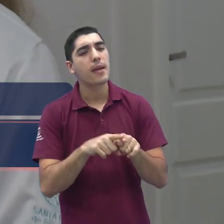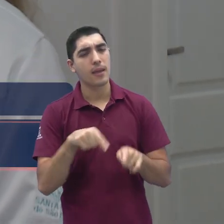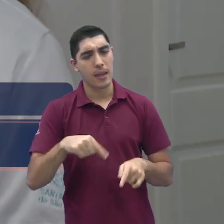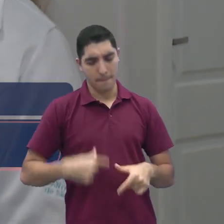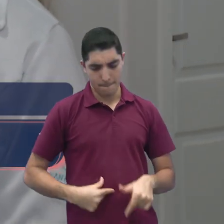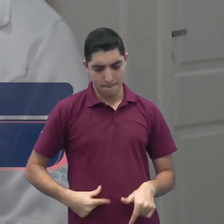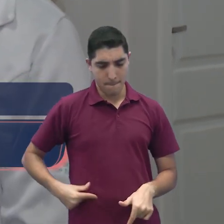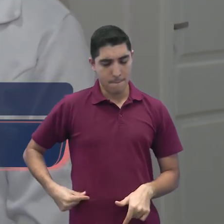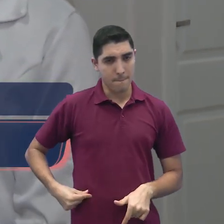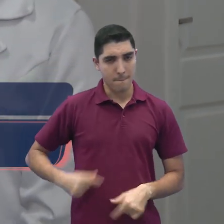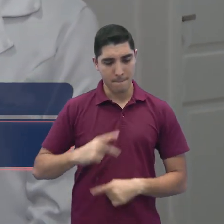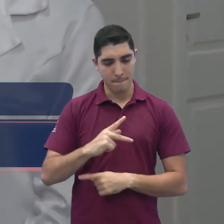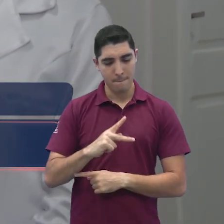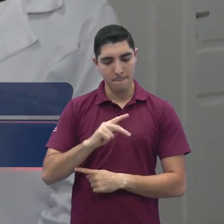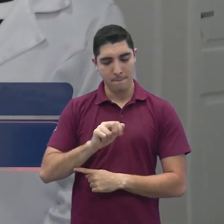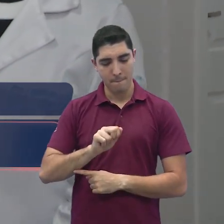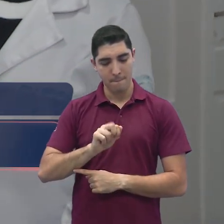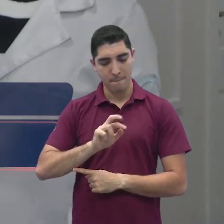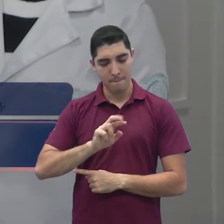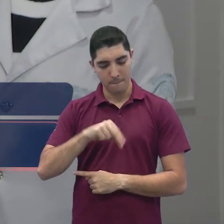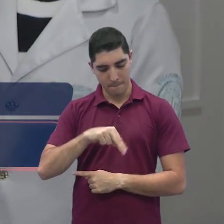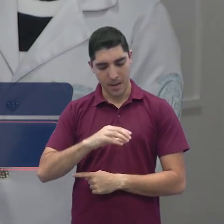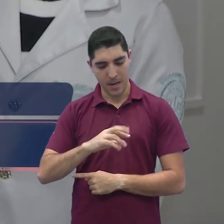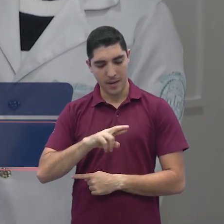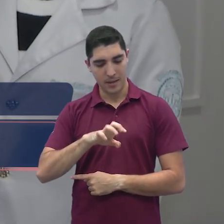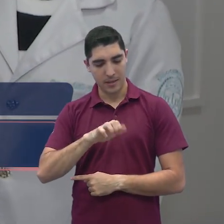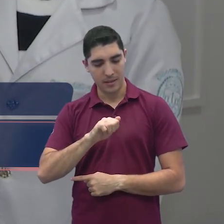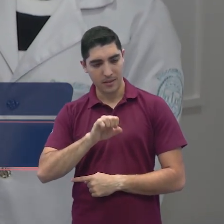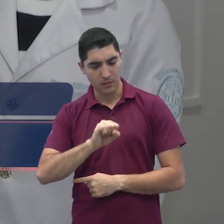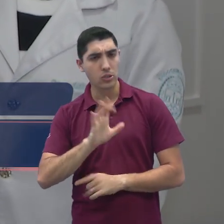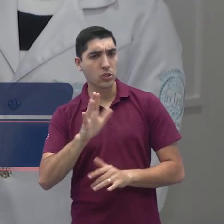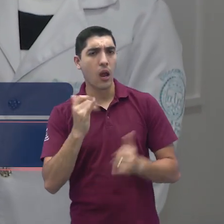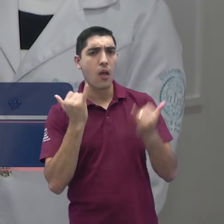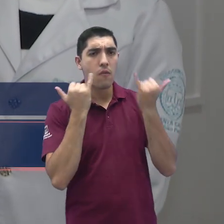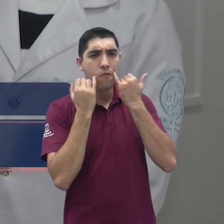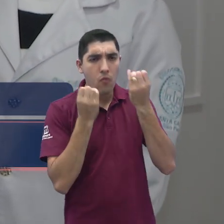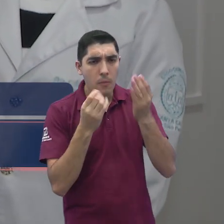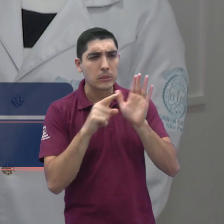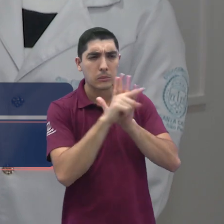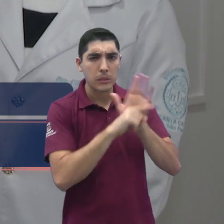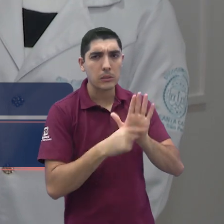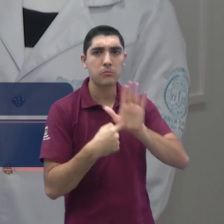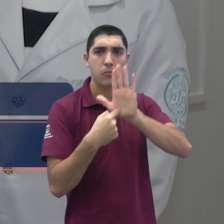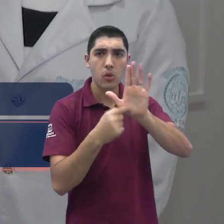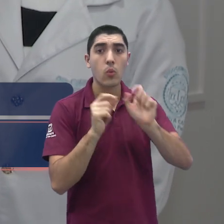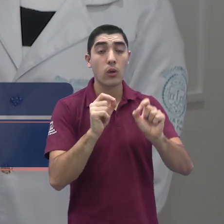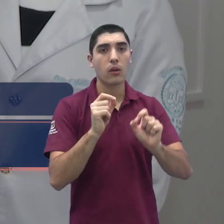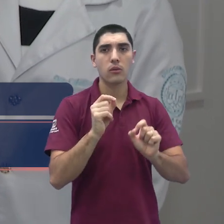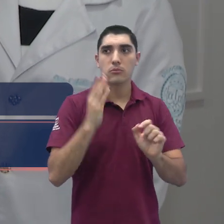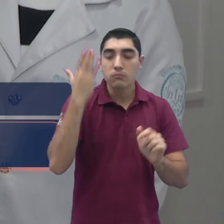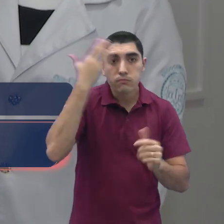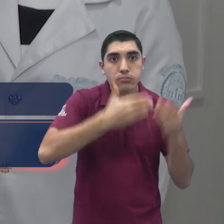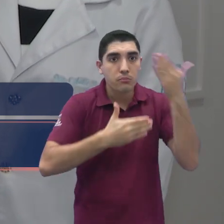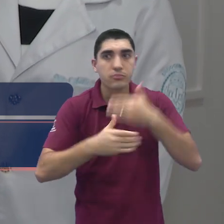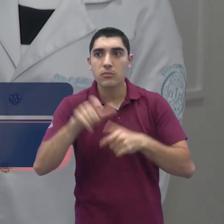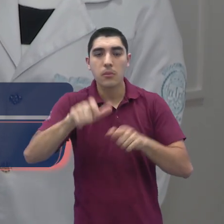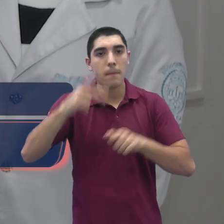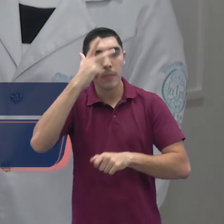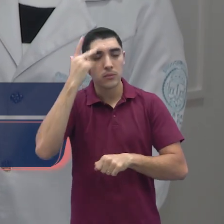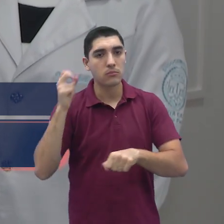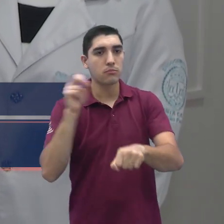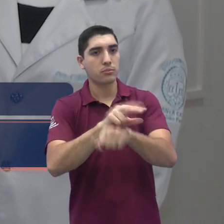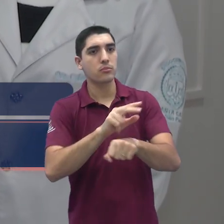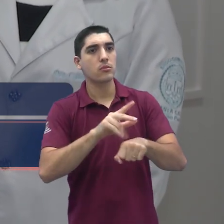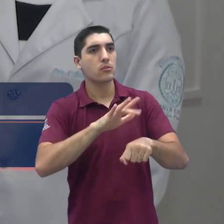sobre essa questão do próprio pâncreas, né? Ultimamente saíram algumas notícias, alguns casos, estudos que comprovam, né, que cada vez mais